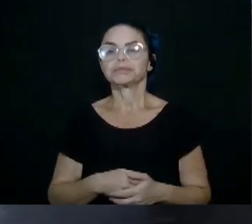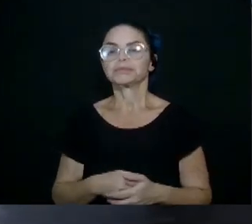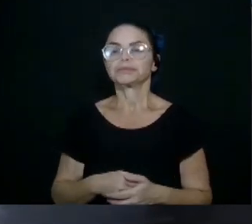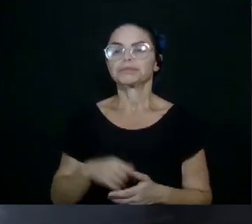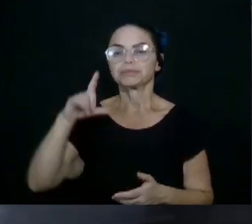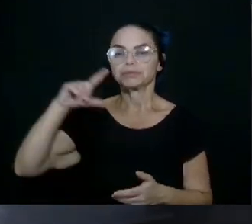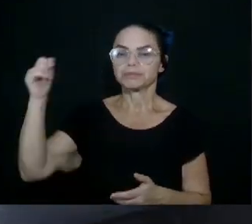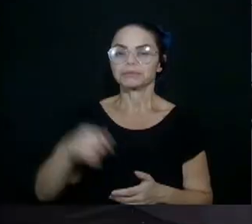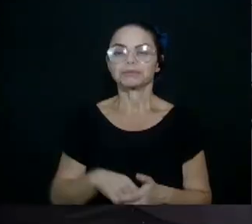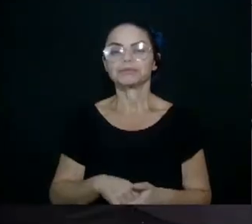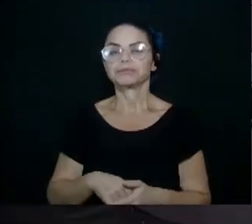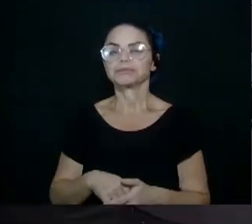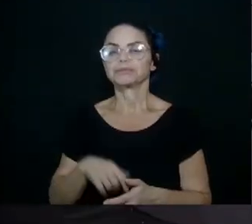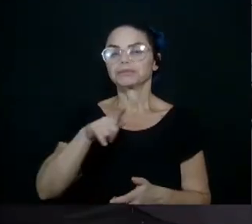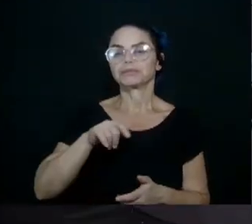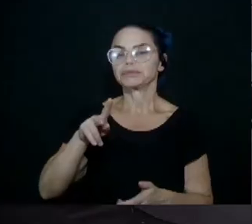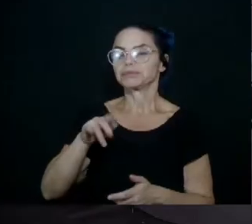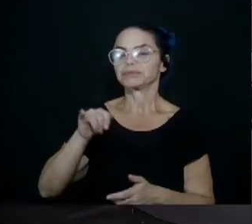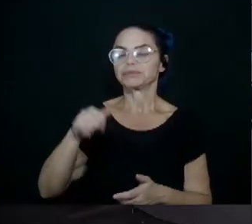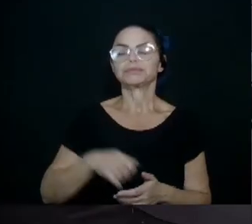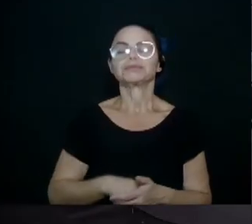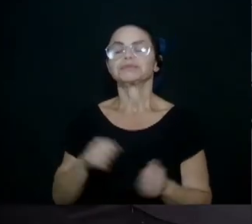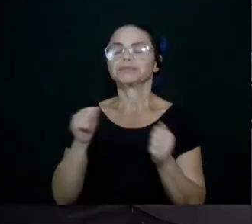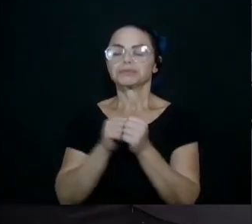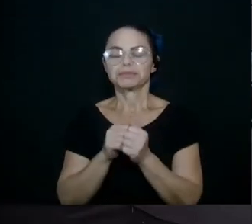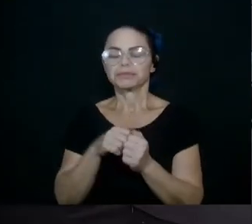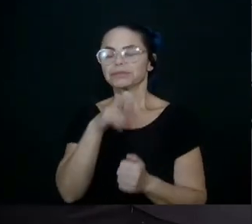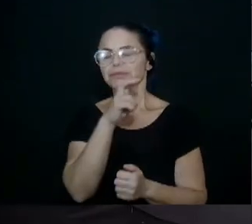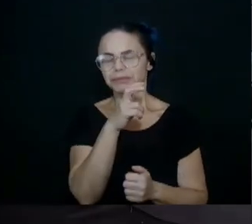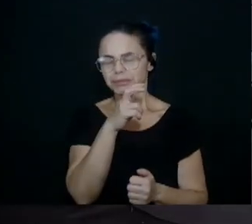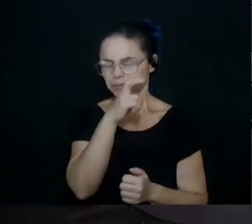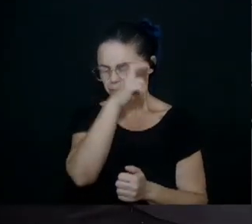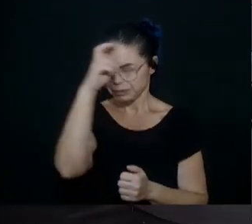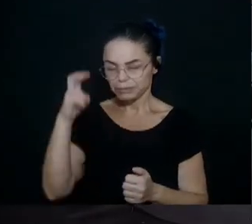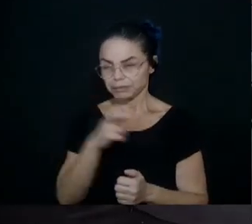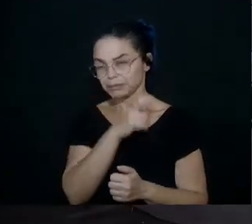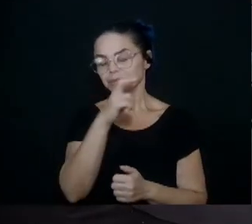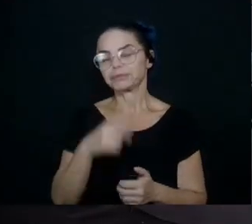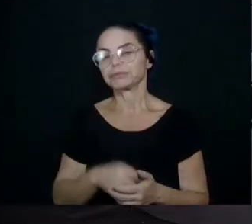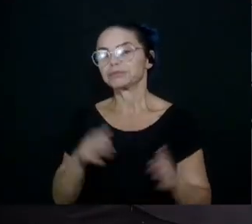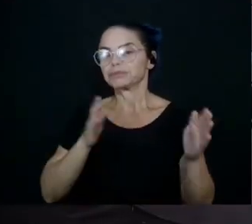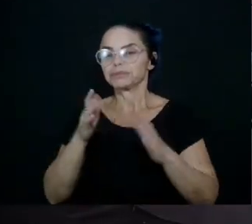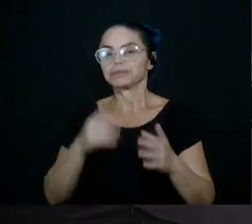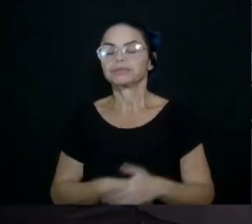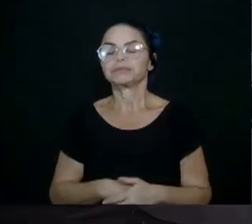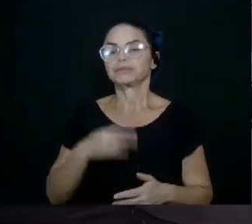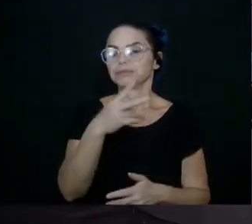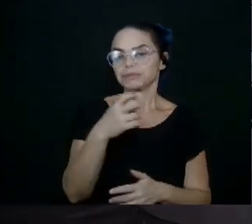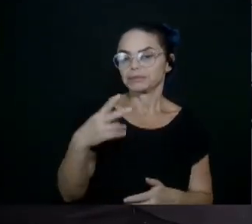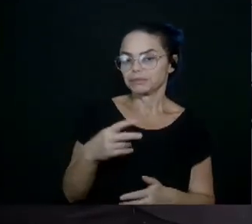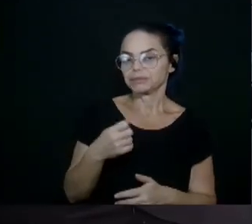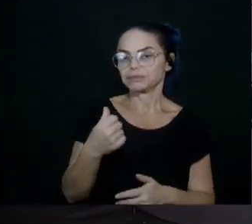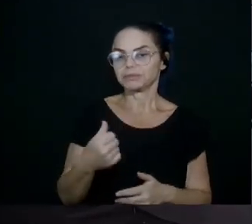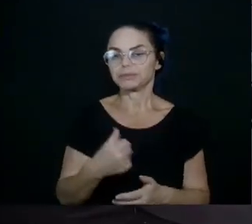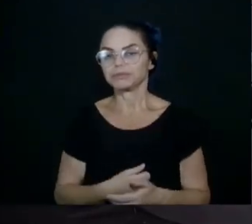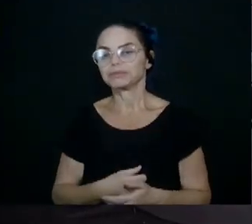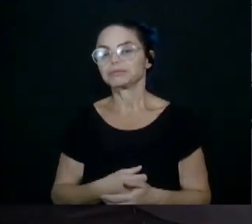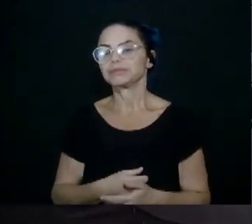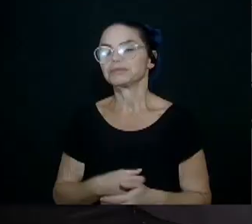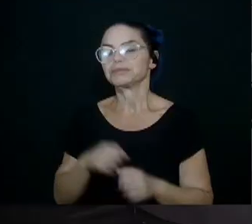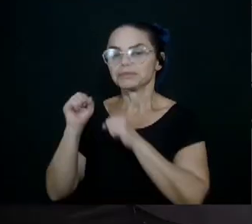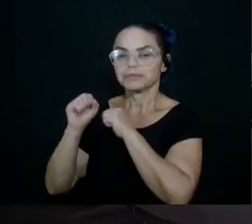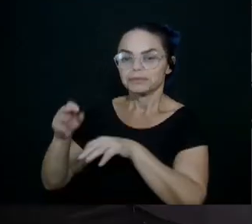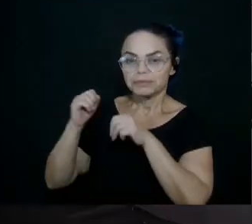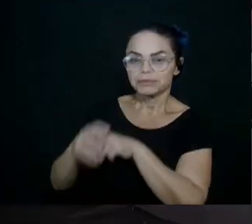veio o Gui, que está comigo há 5 anos, e a gente está em 2026. Em 2025, em setembro de 2025,